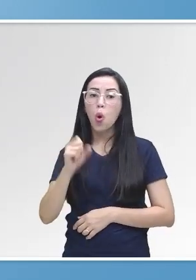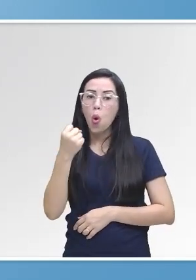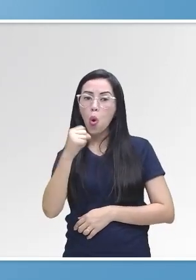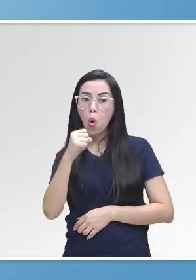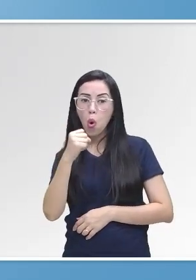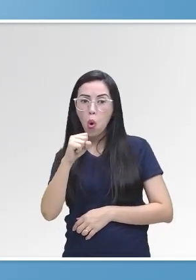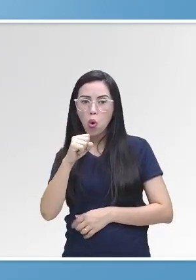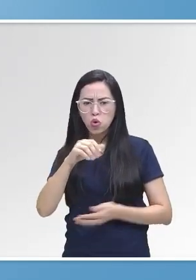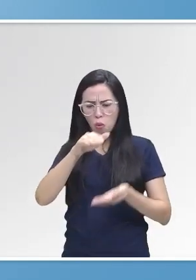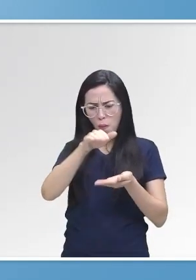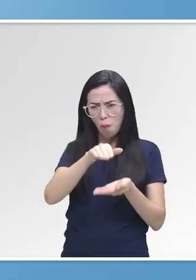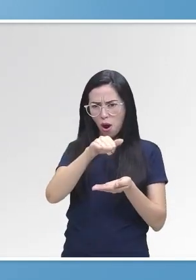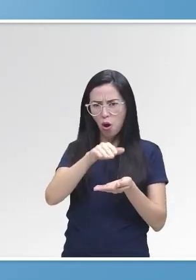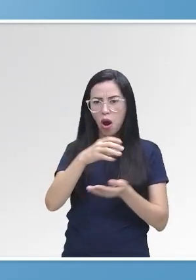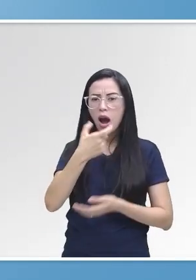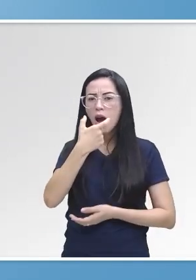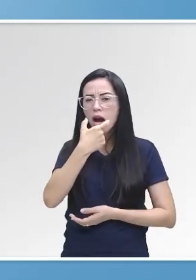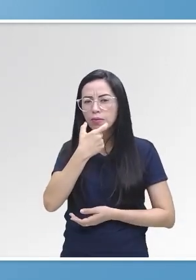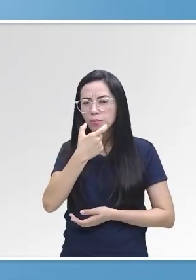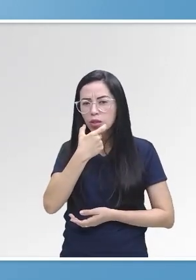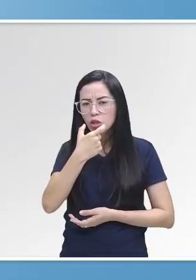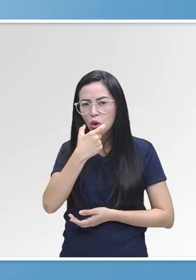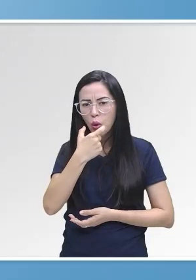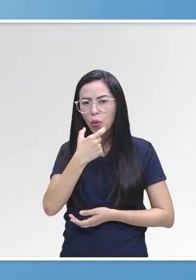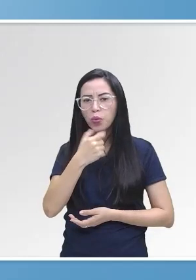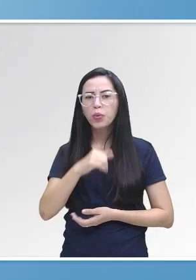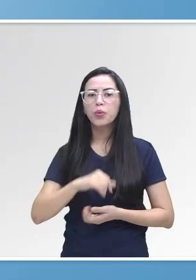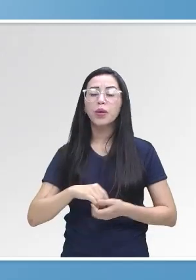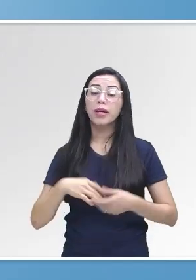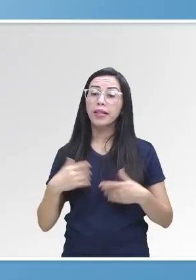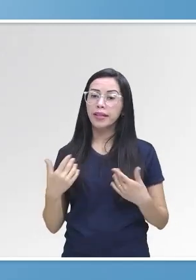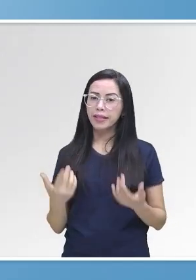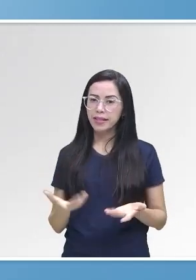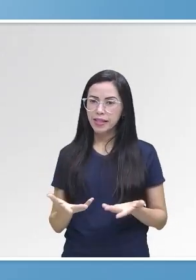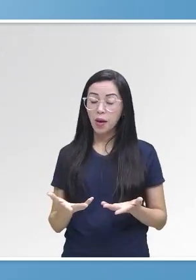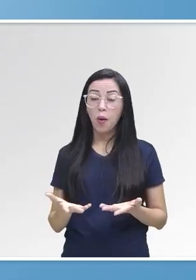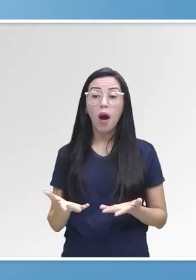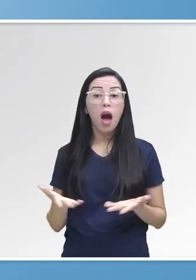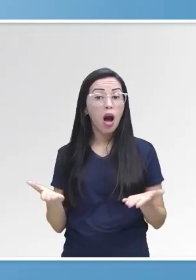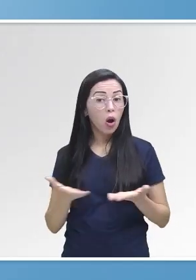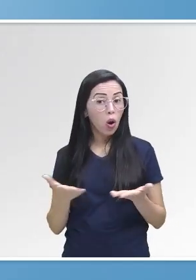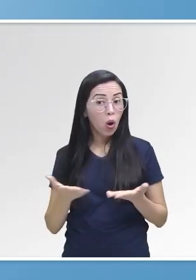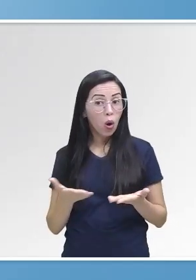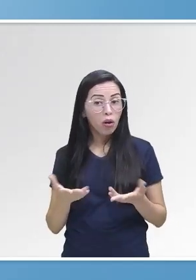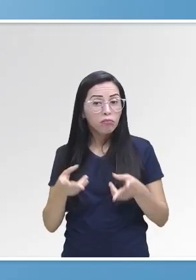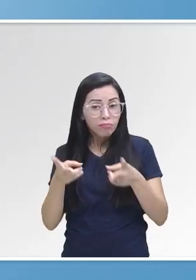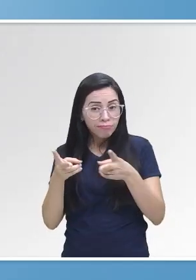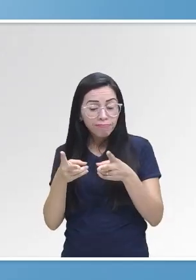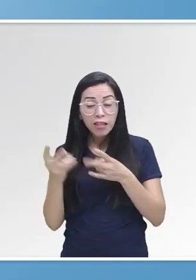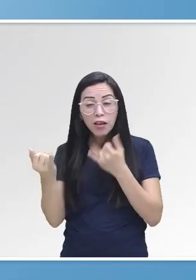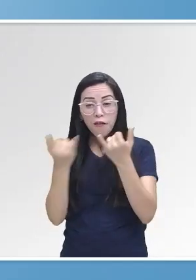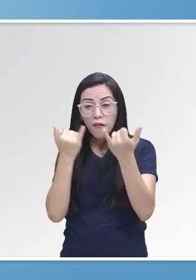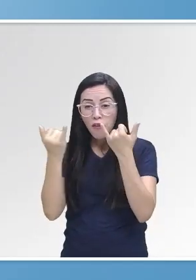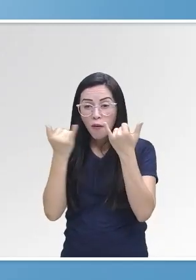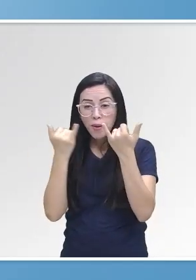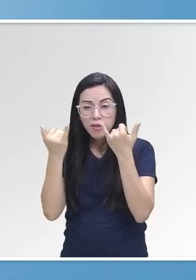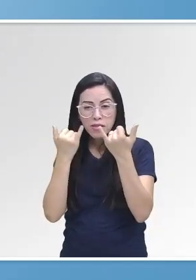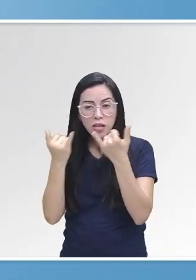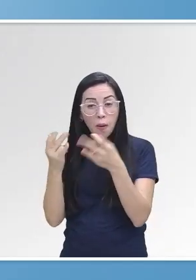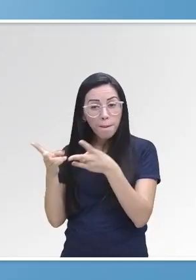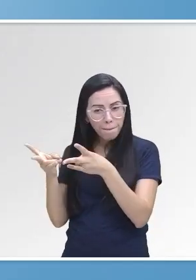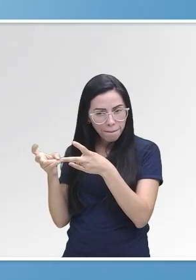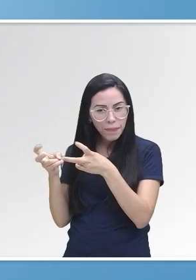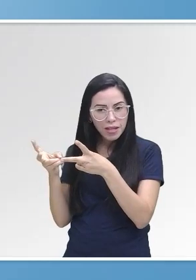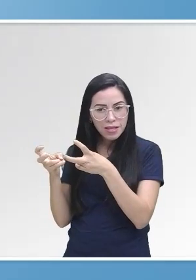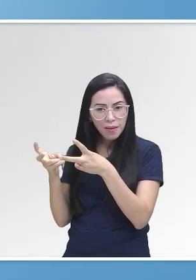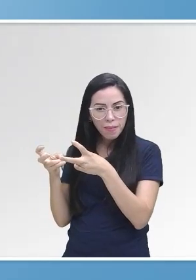então a gente coletou o que todos esses dados e daí a gente pode fazer